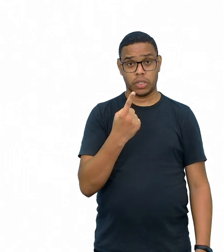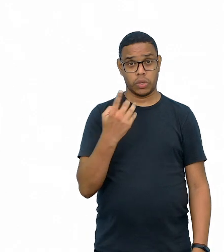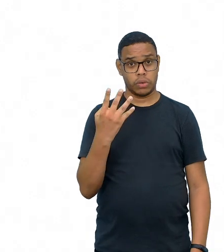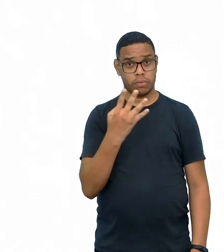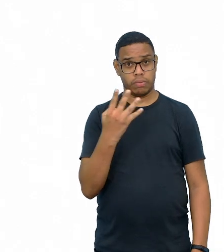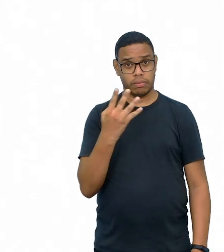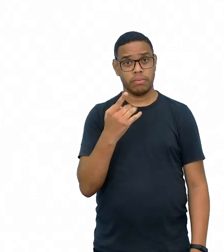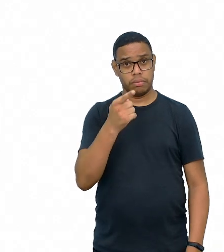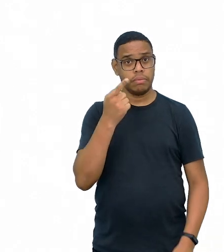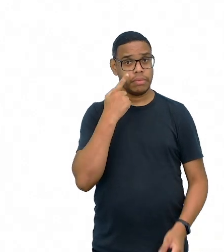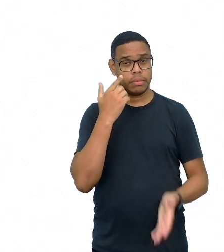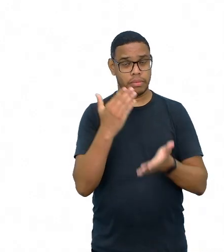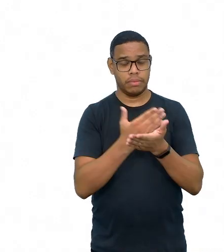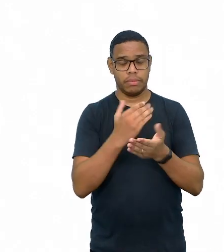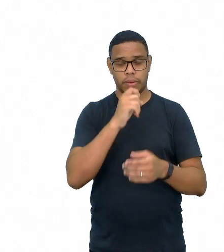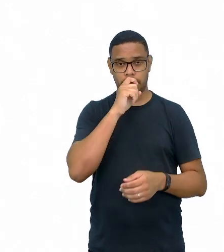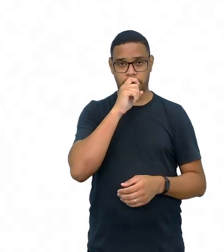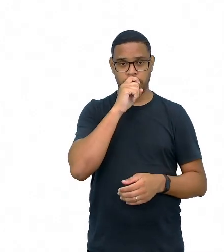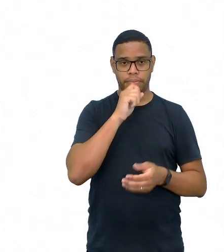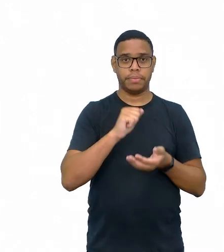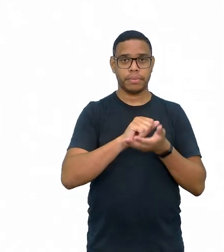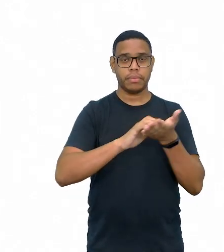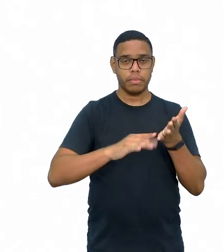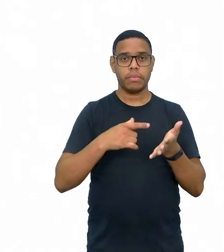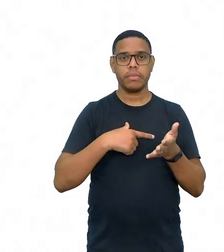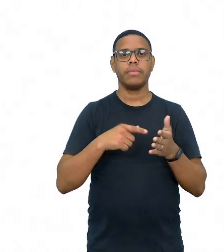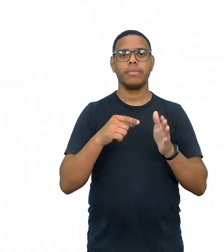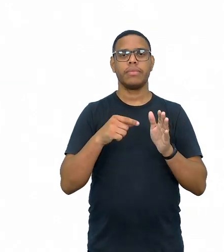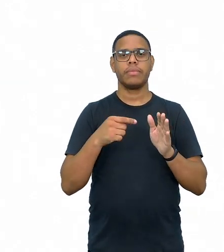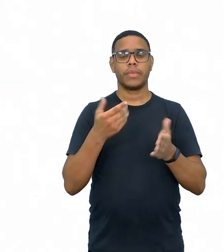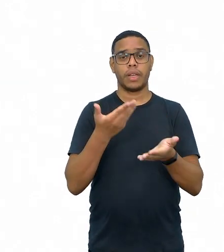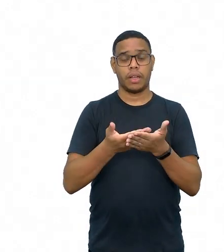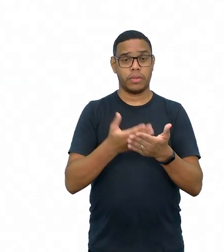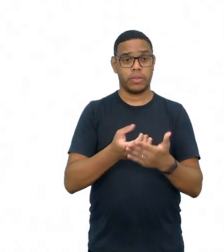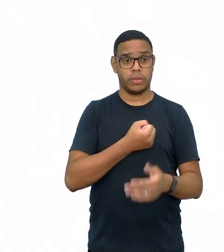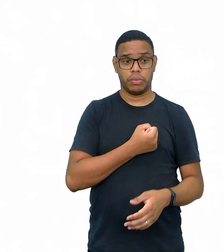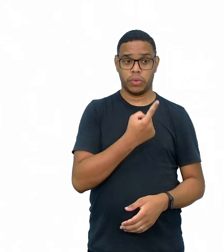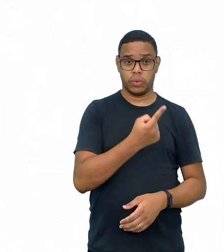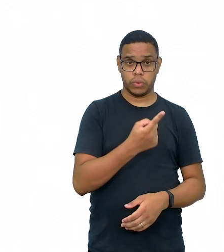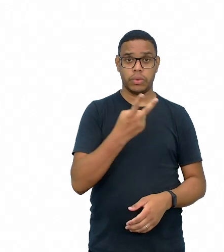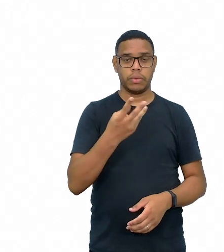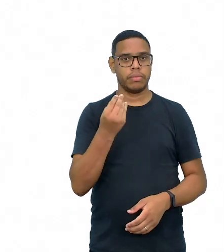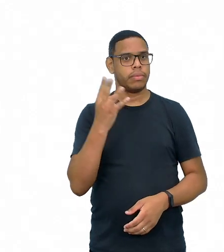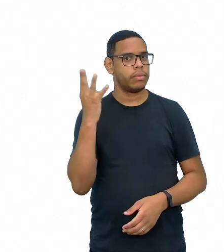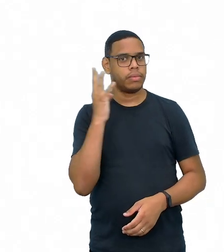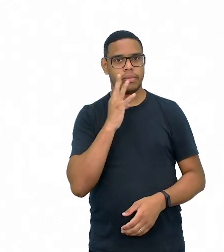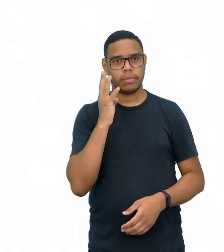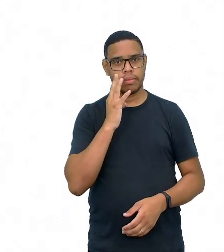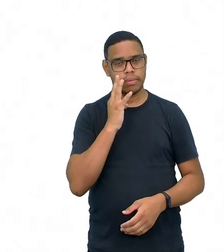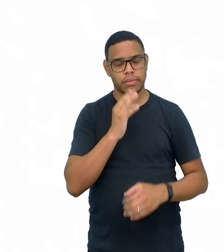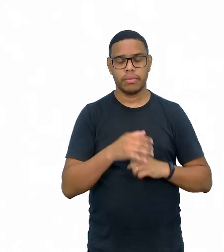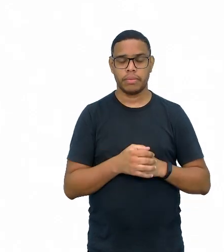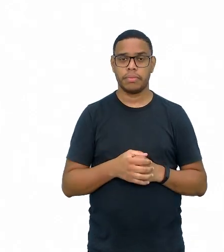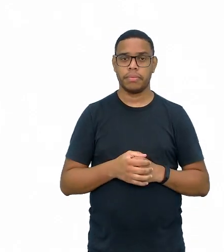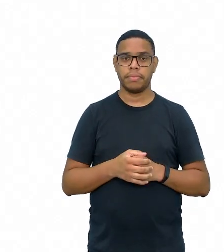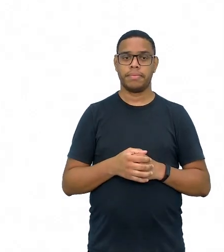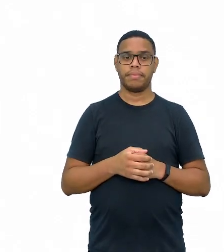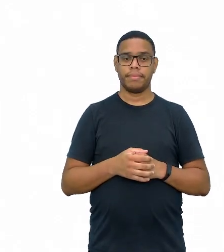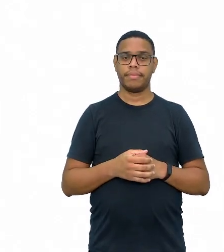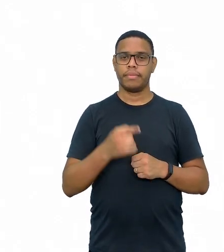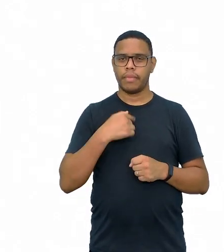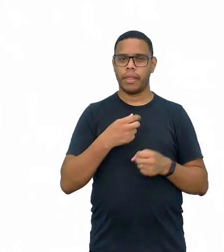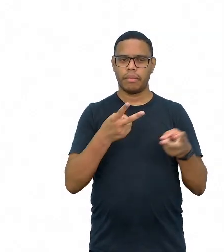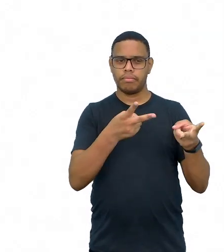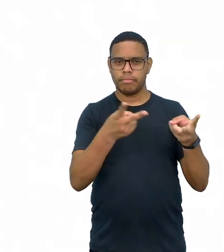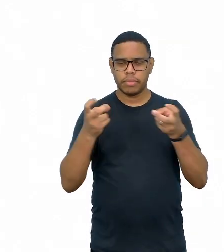144, tá? Essa atividade que eu estou falando das aulas 1 e 2. Então, é bem bacana, né, eu olhar